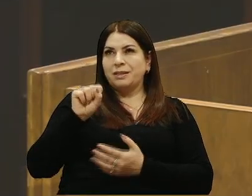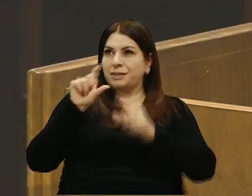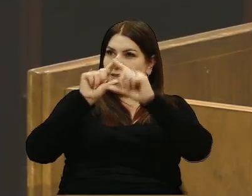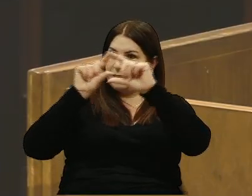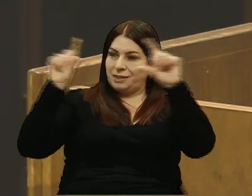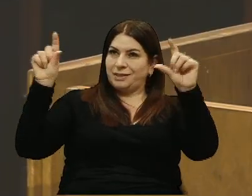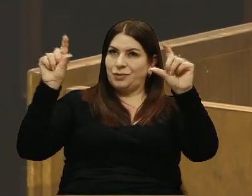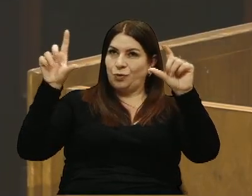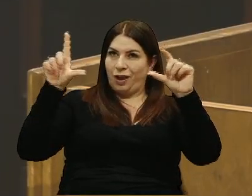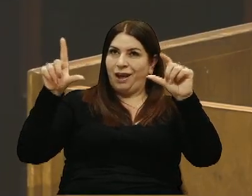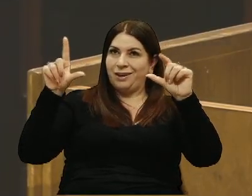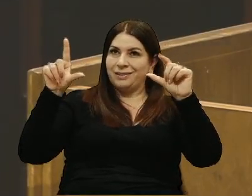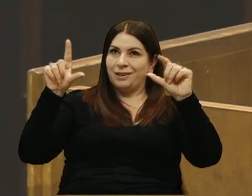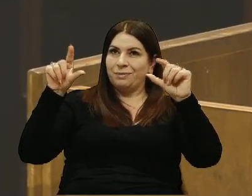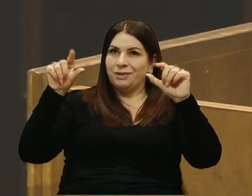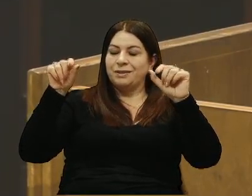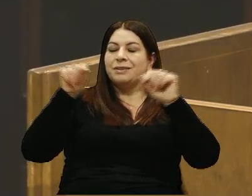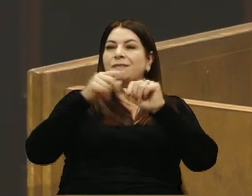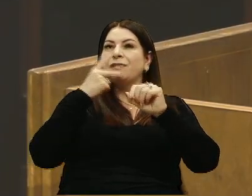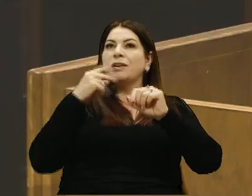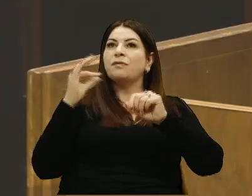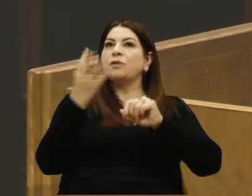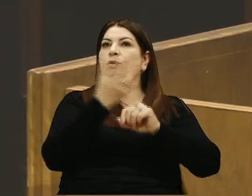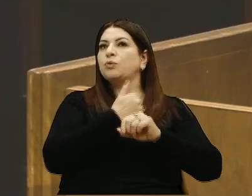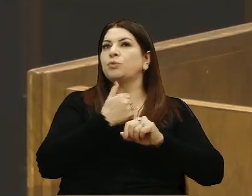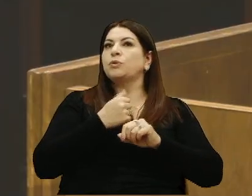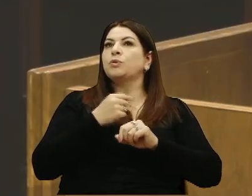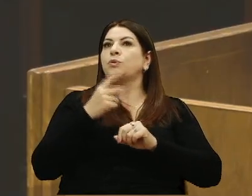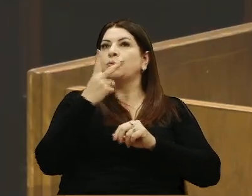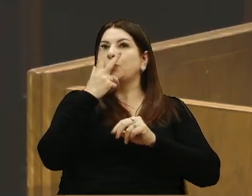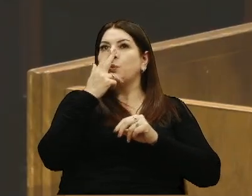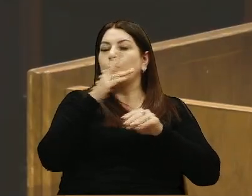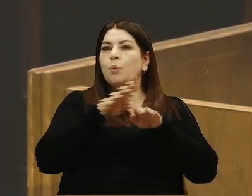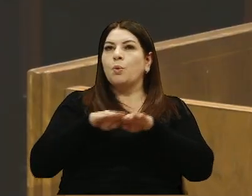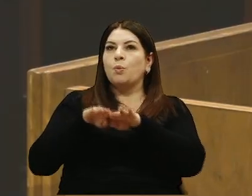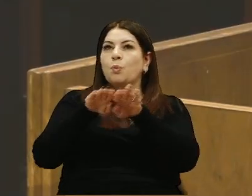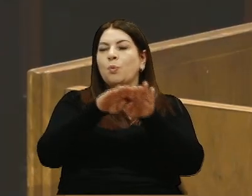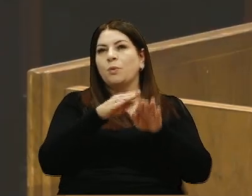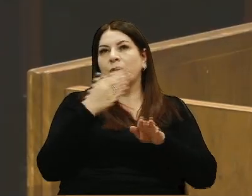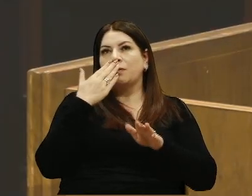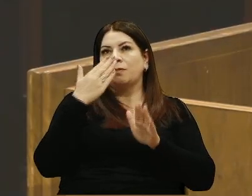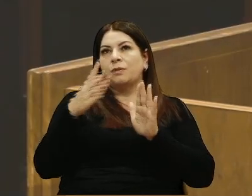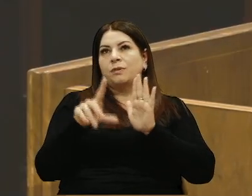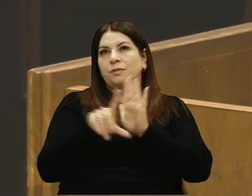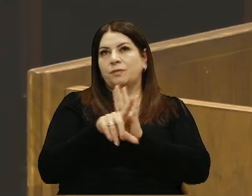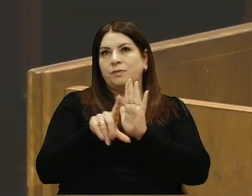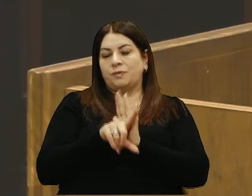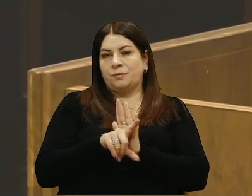frase, que dizia, todos são iguais perante a lei.